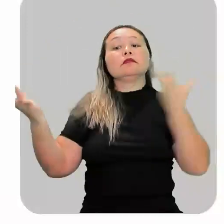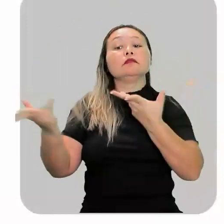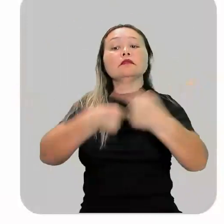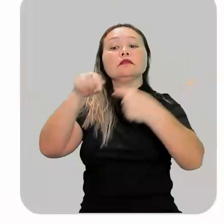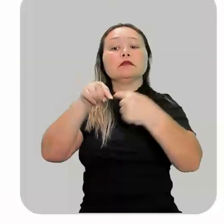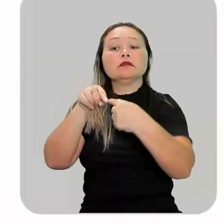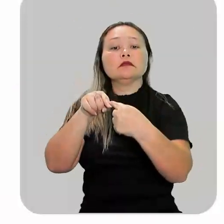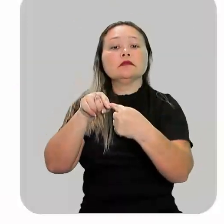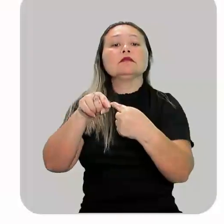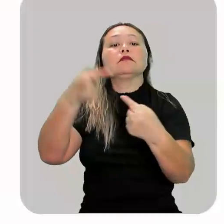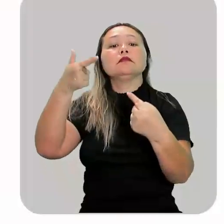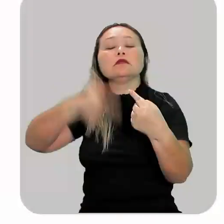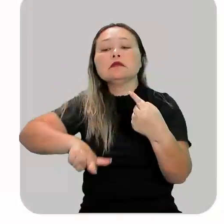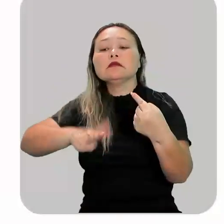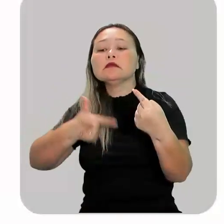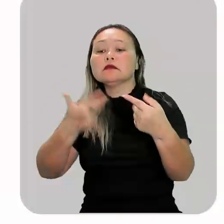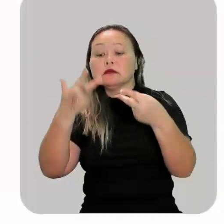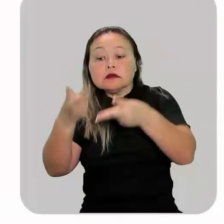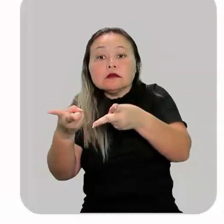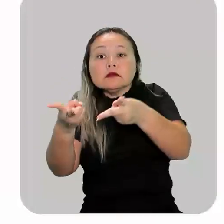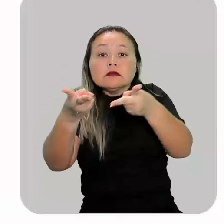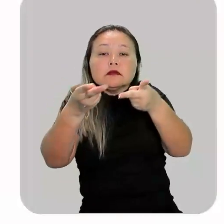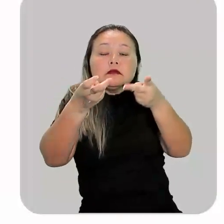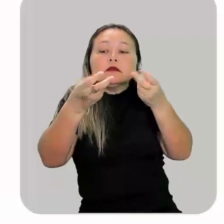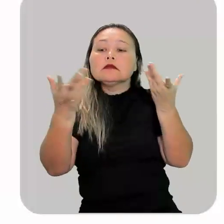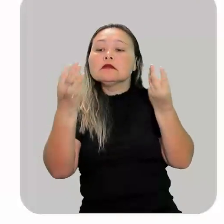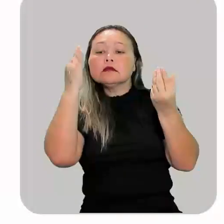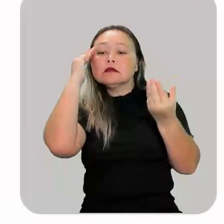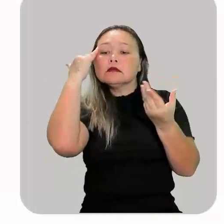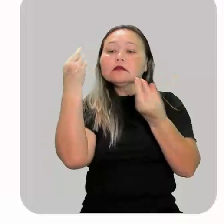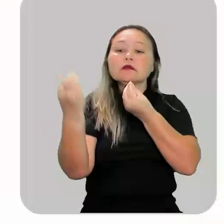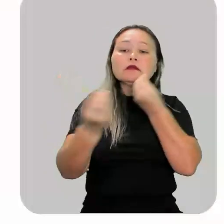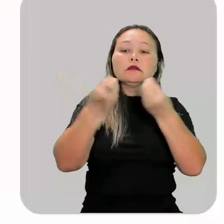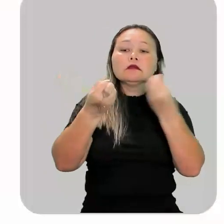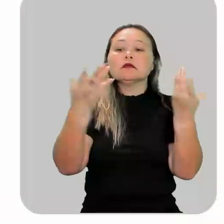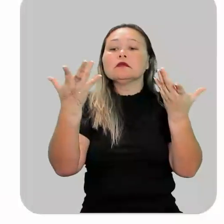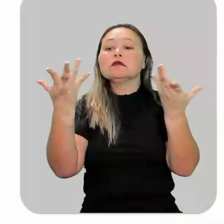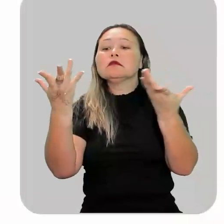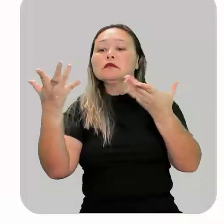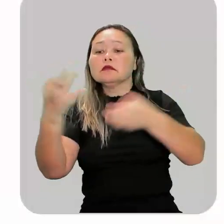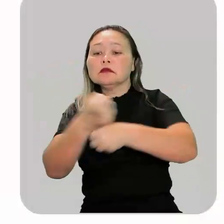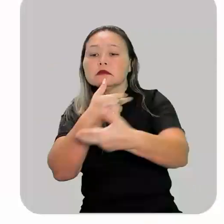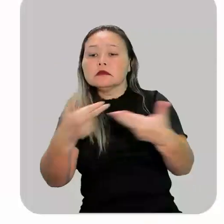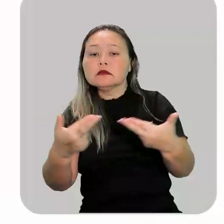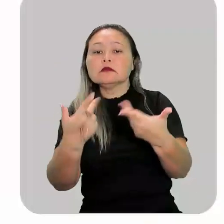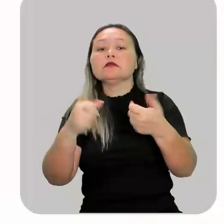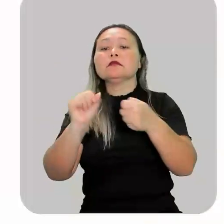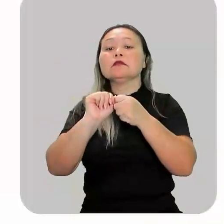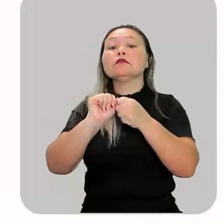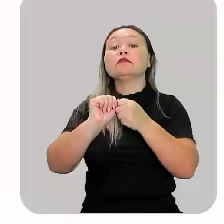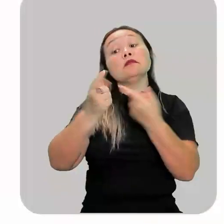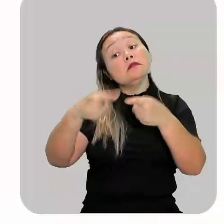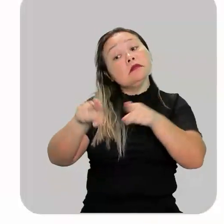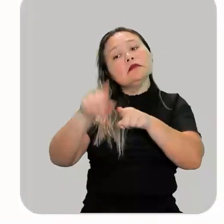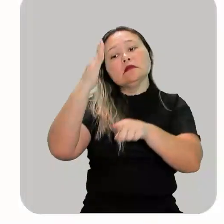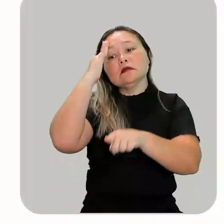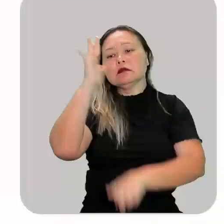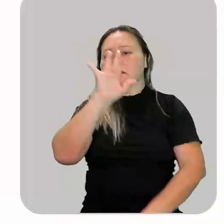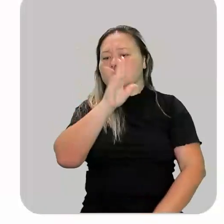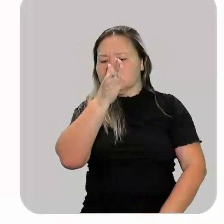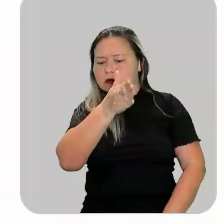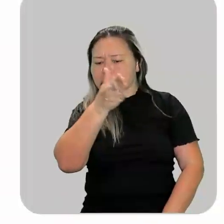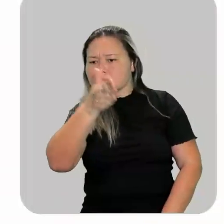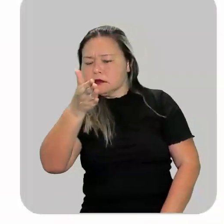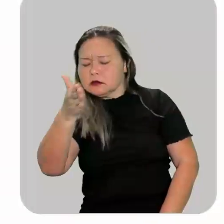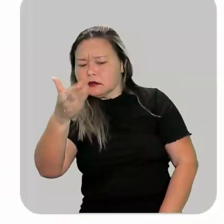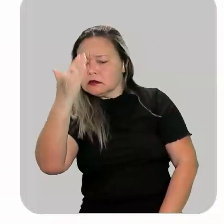continuam sendo rever e reconhecer as operações, as propriedades, também entendendo cada